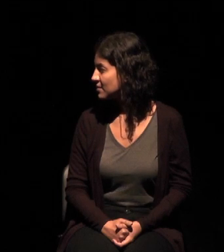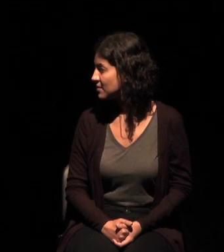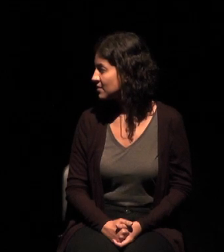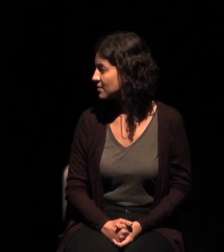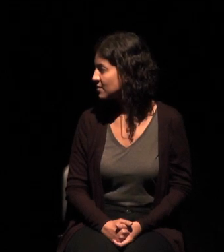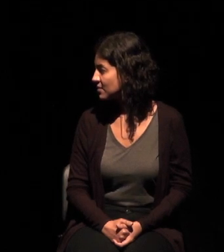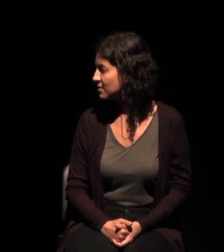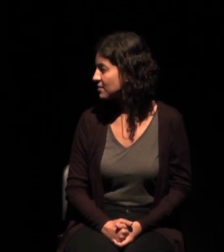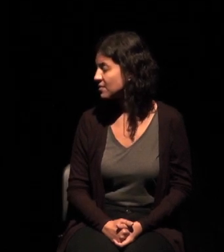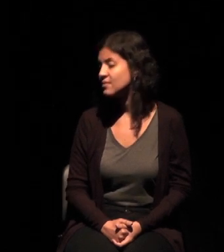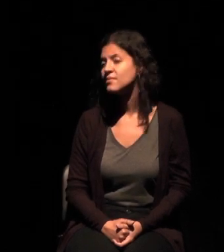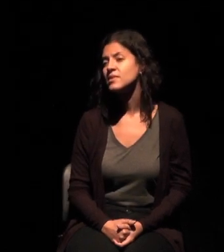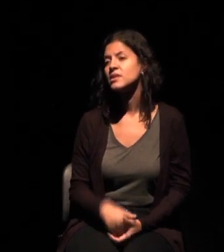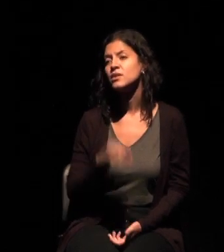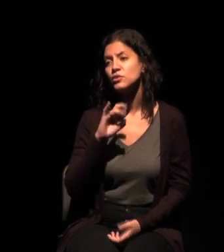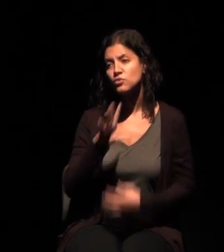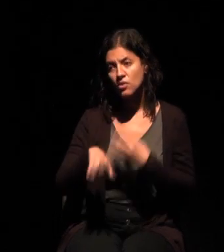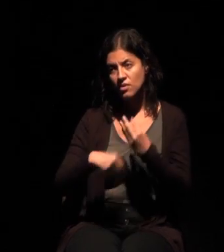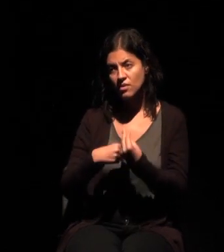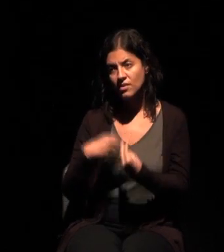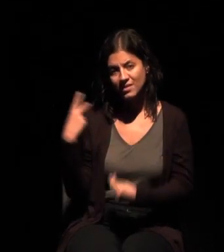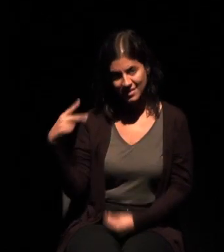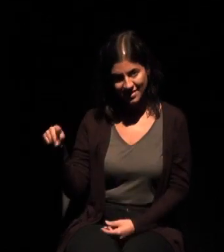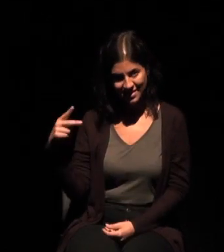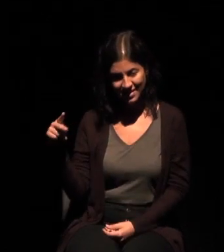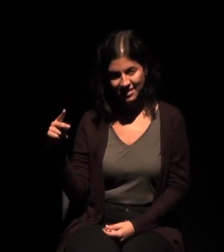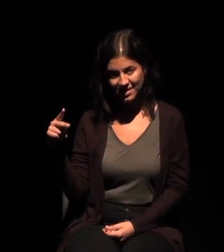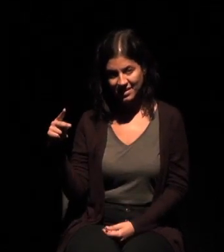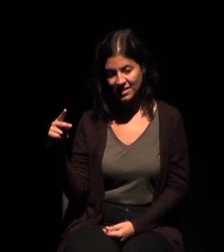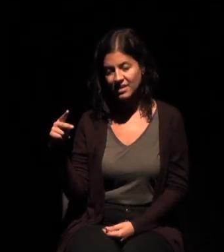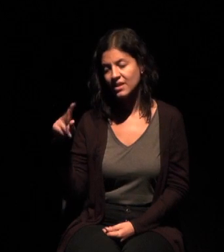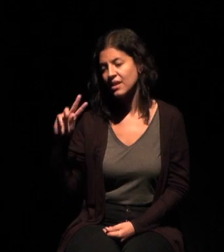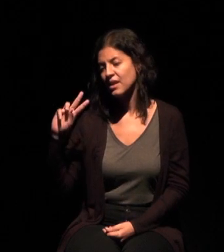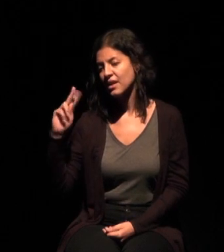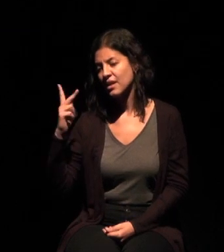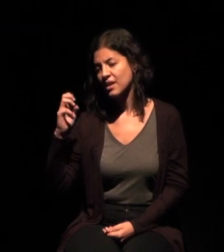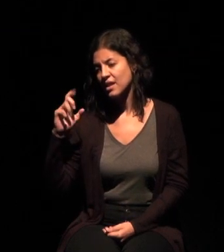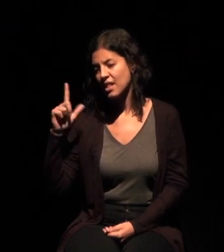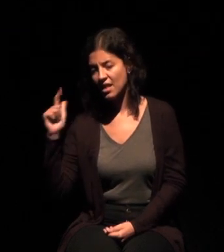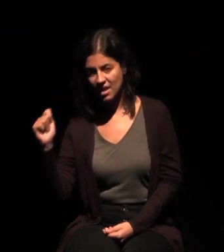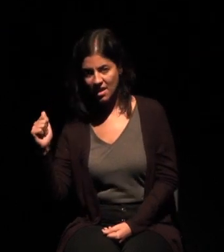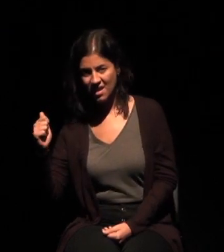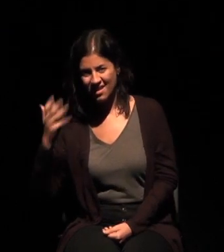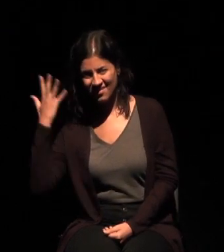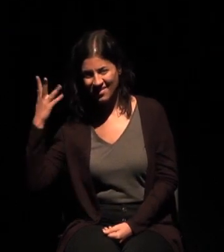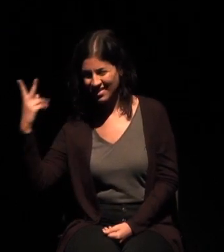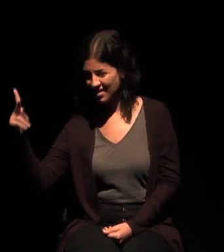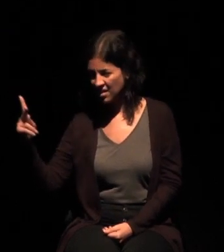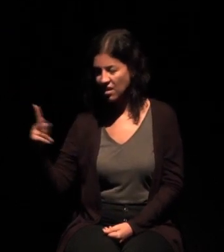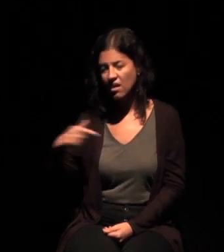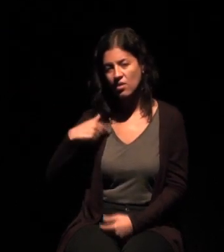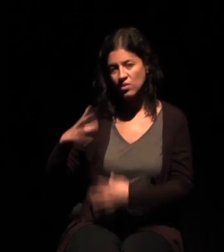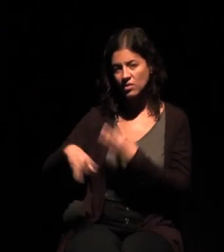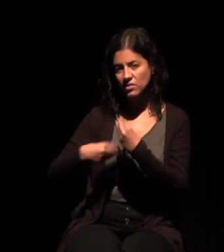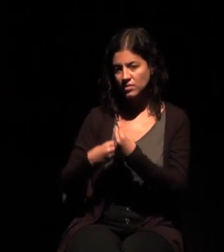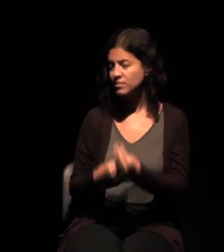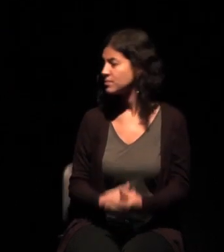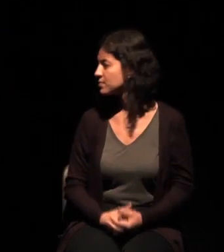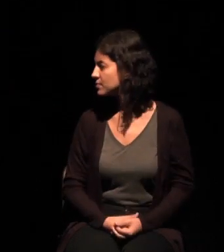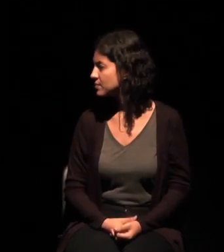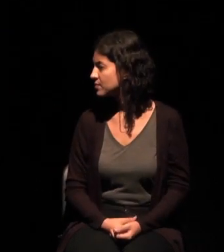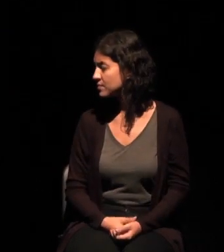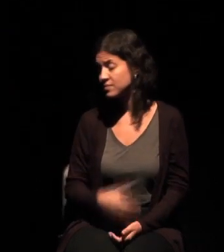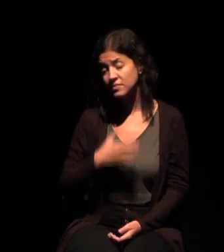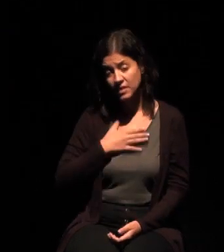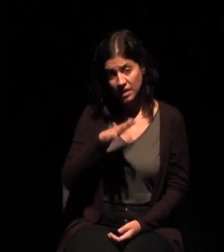queria acrescentar uma coisa aqui na no encalço do que eu era bispo de um ponto de vista mais chuta fraco